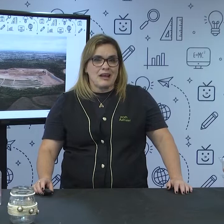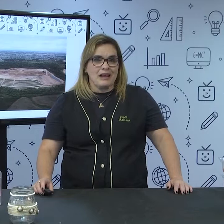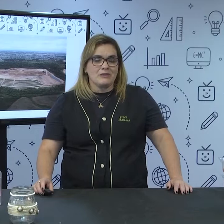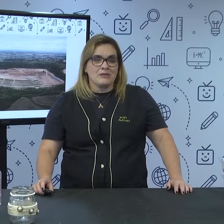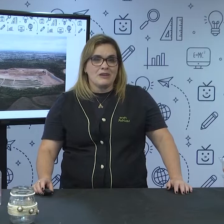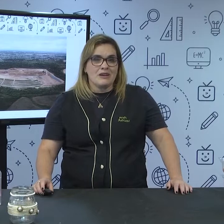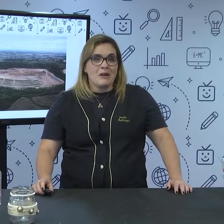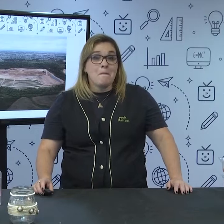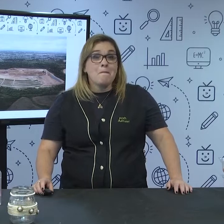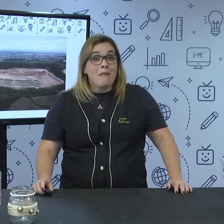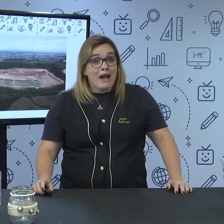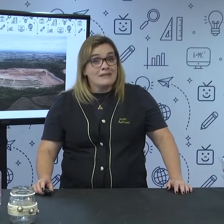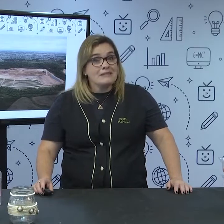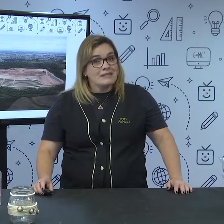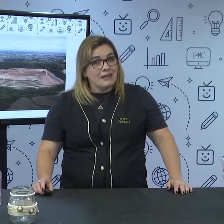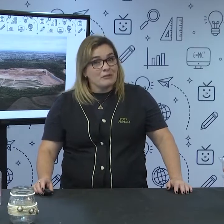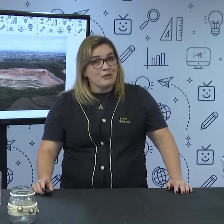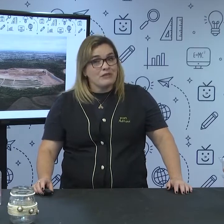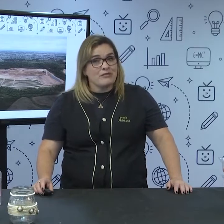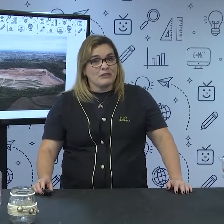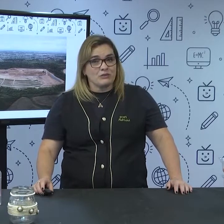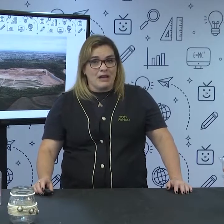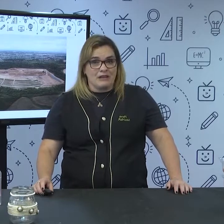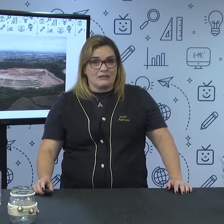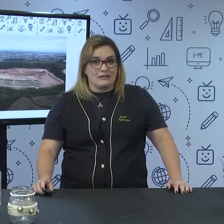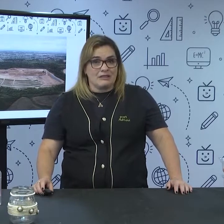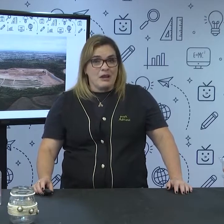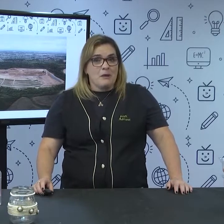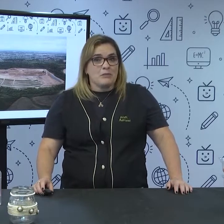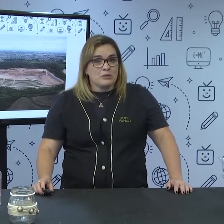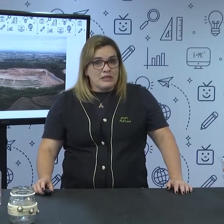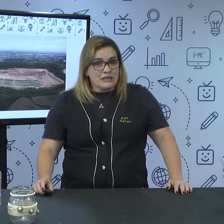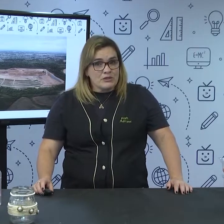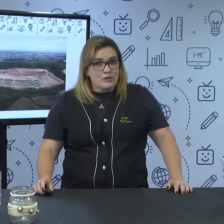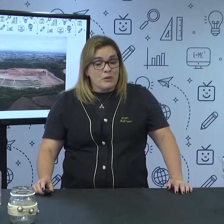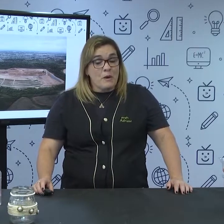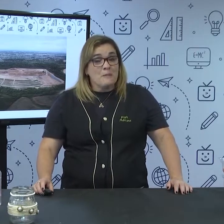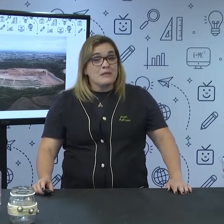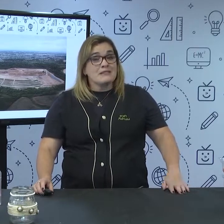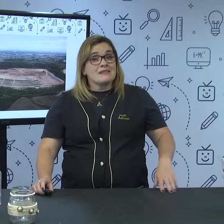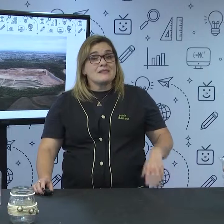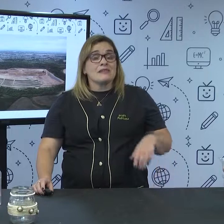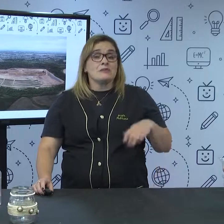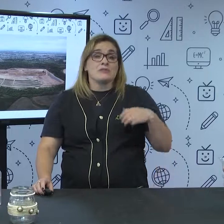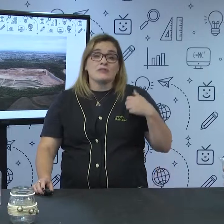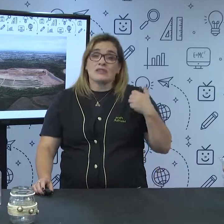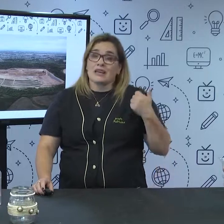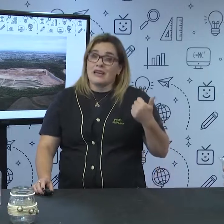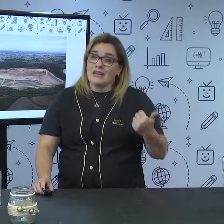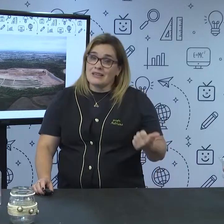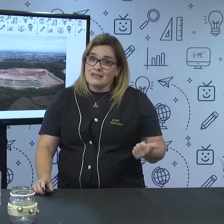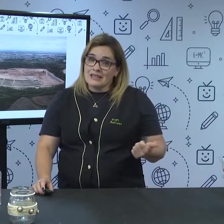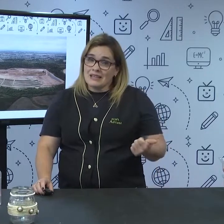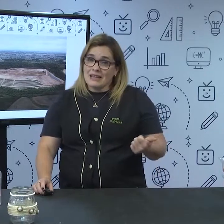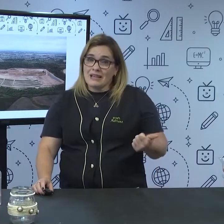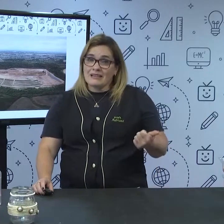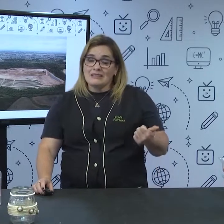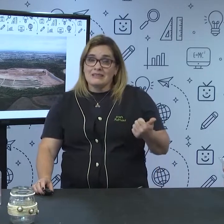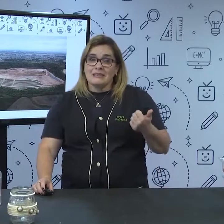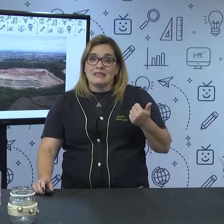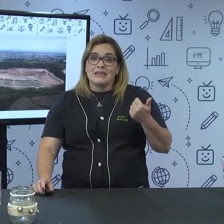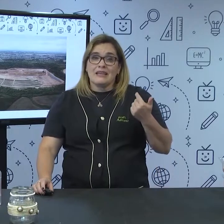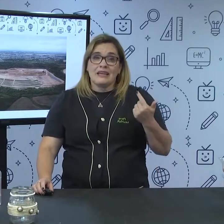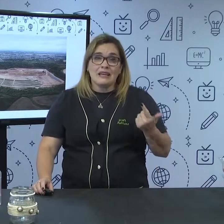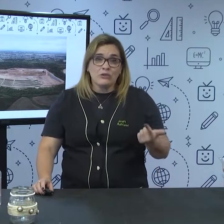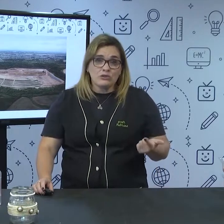aterro sanitário, mais tempo ele vai durar. Por isso, precisamos reciclar,